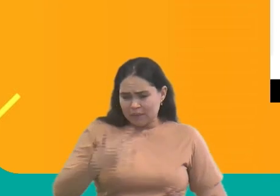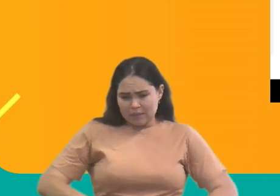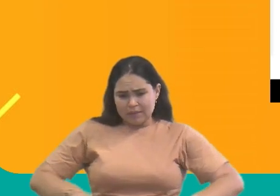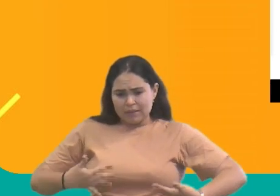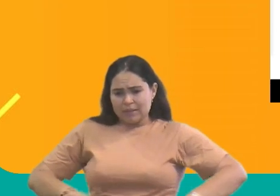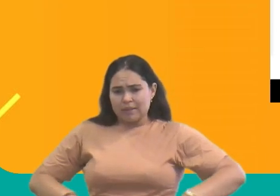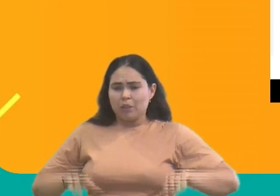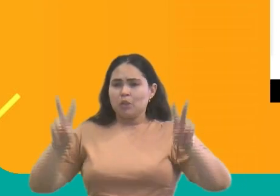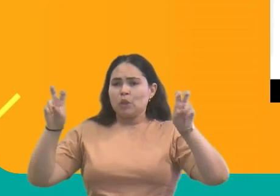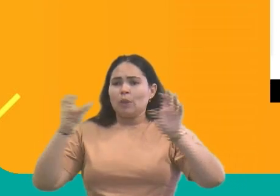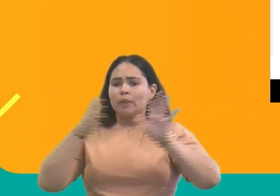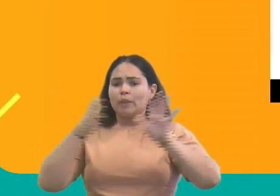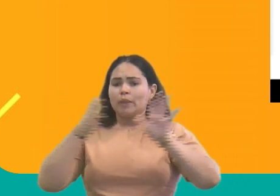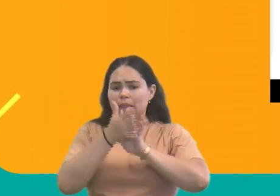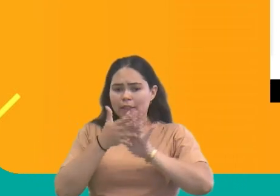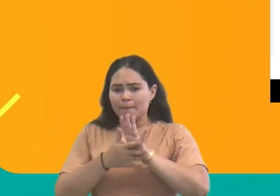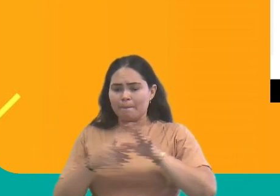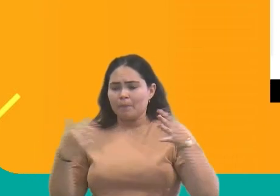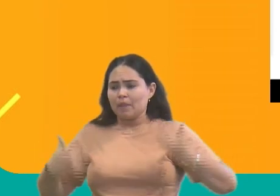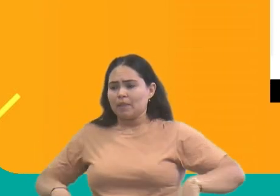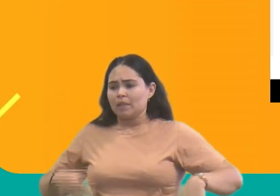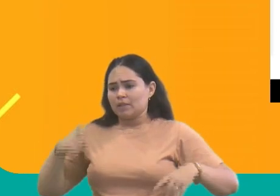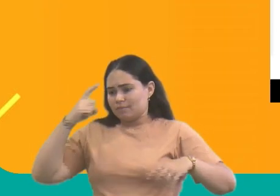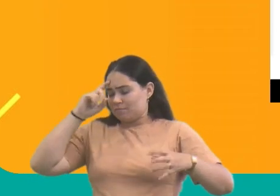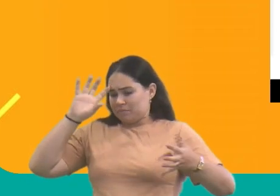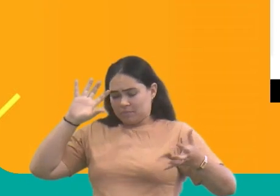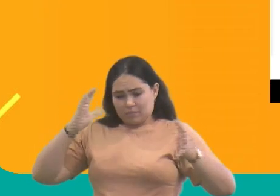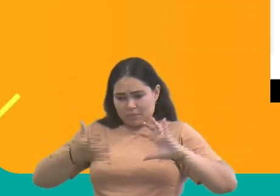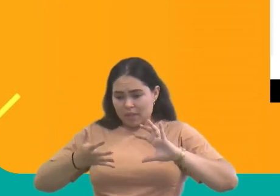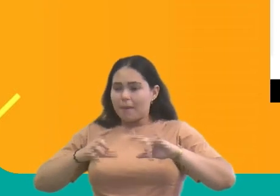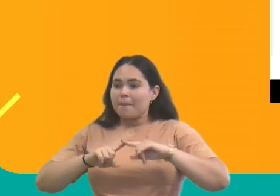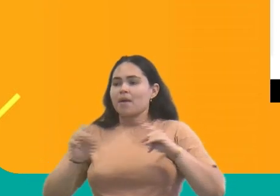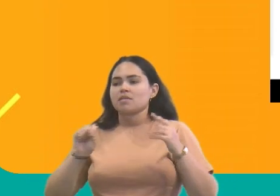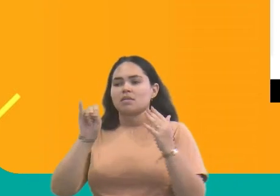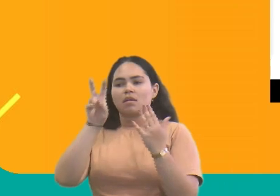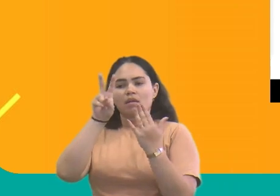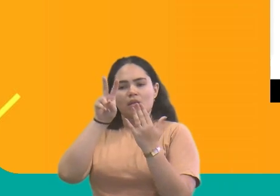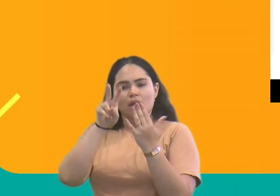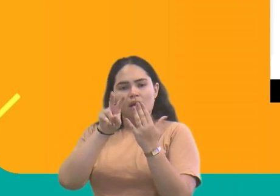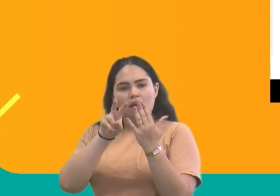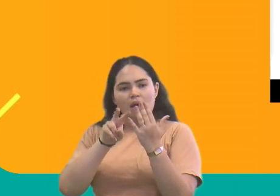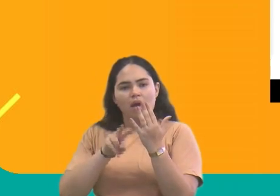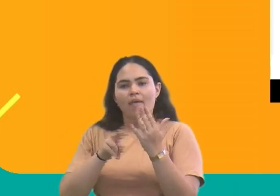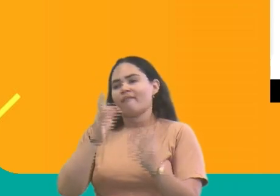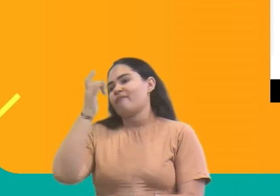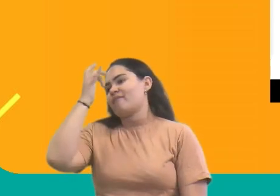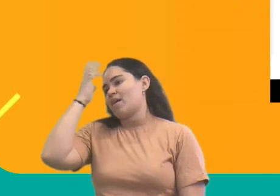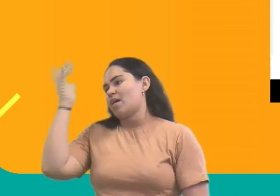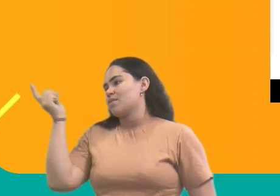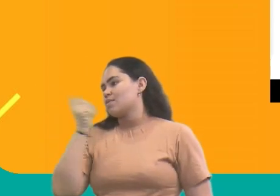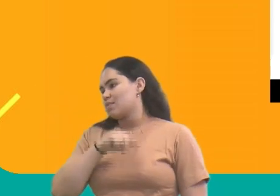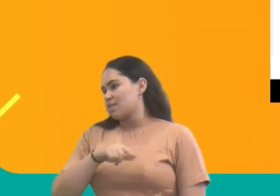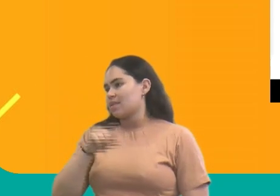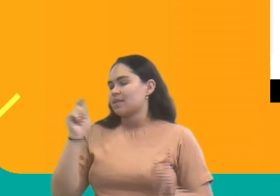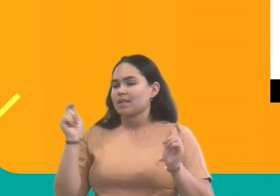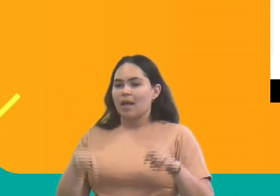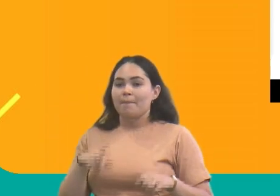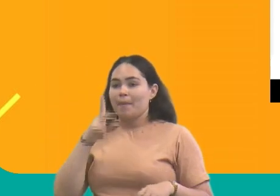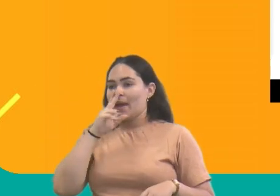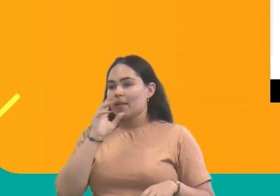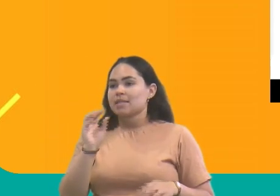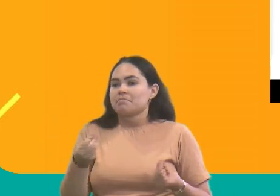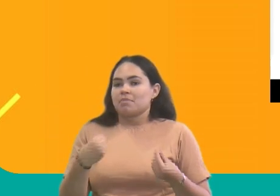relação ao texto, que dá uma bugada na cabeça, mas quando você vai ver no final das contas, não tinha nada a ver com aquilo ali, era só para